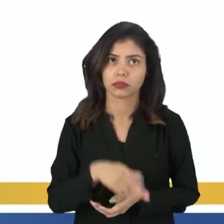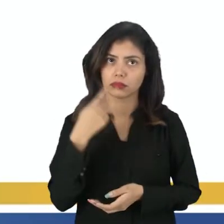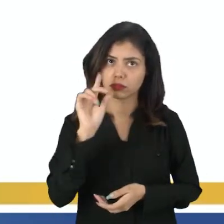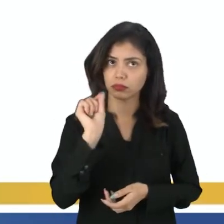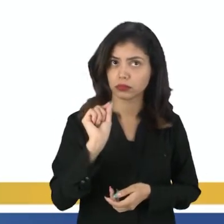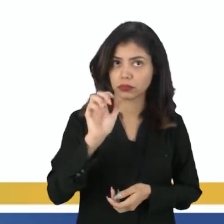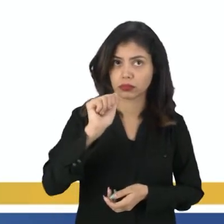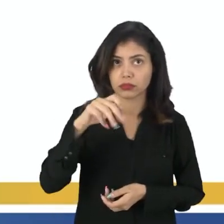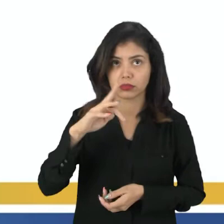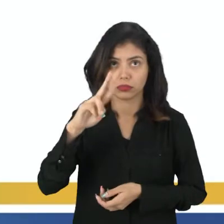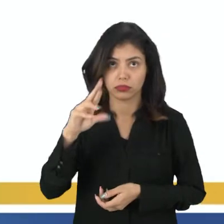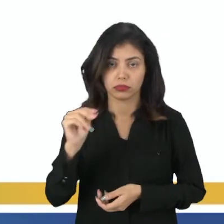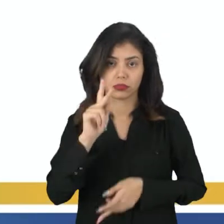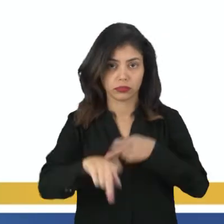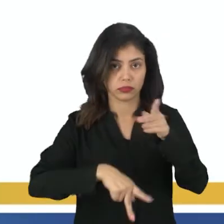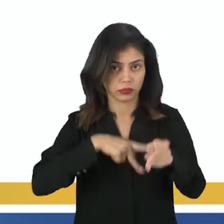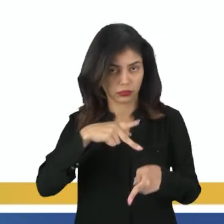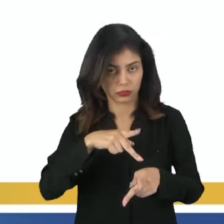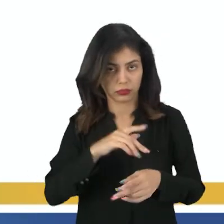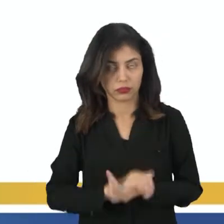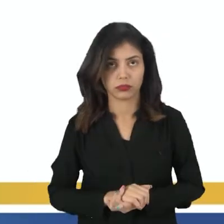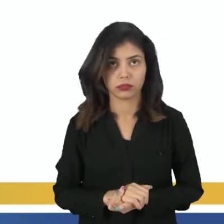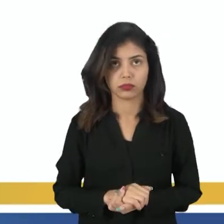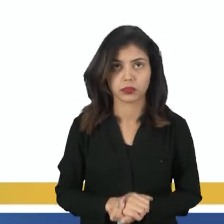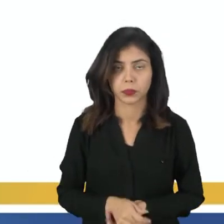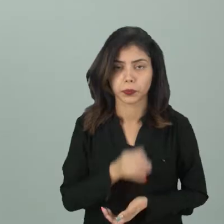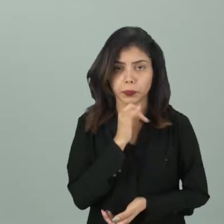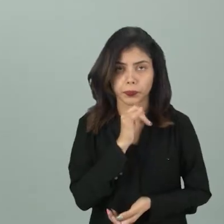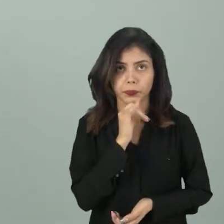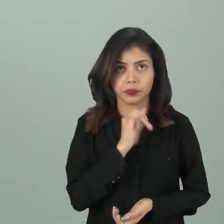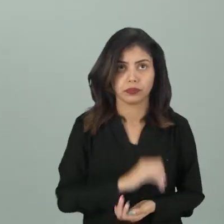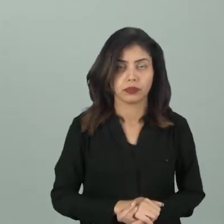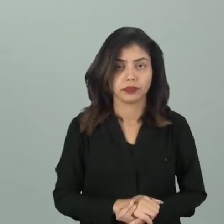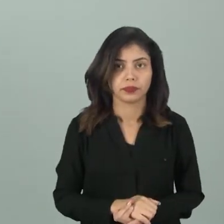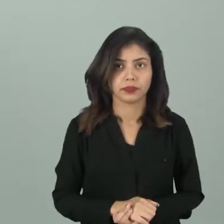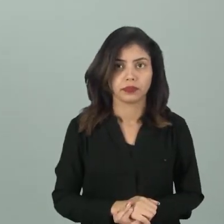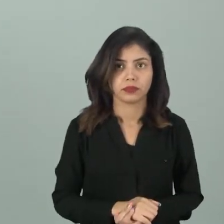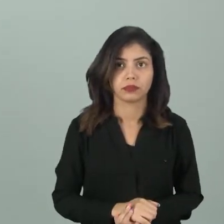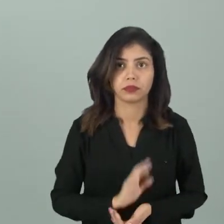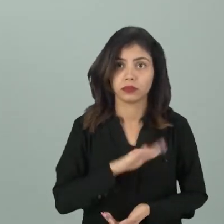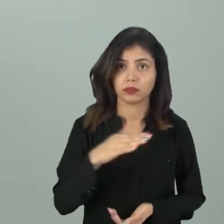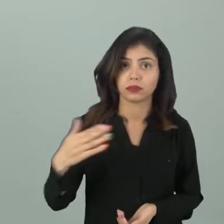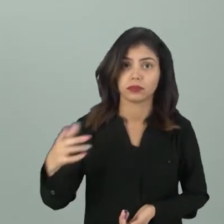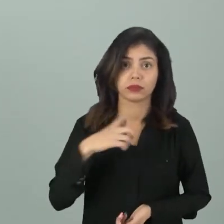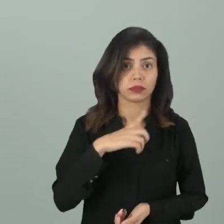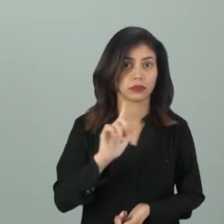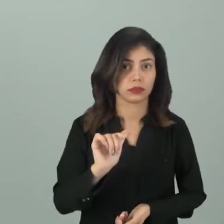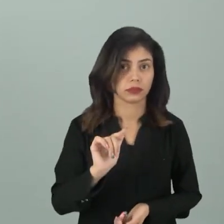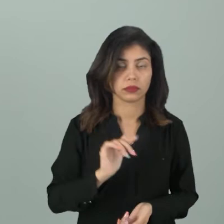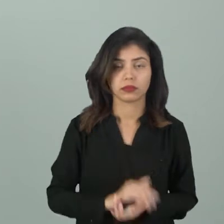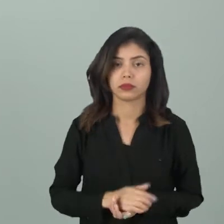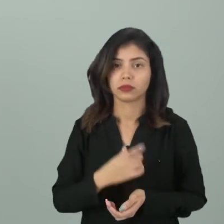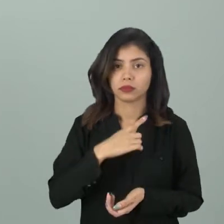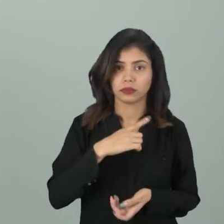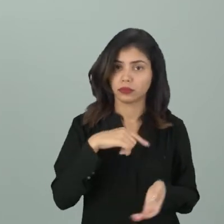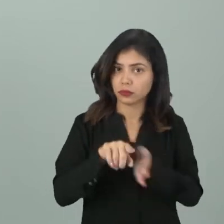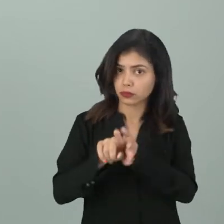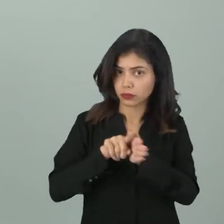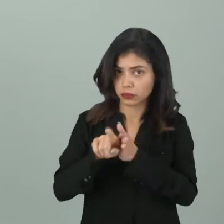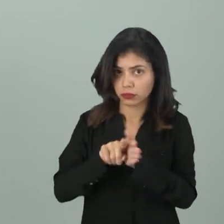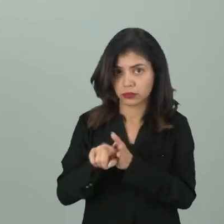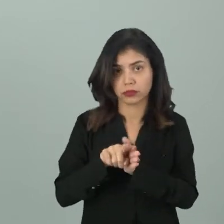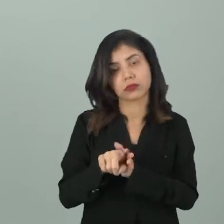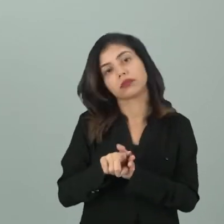população, dizemos que é uma amostra da população. Por exemplo, quando há pesquisa